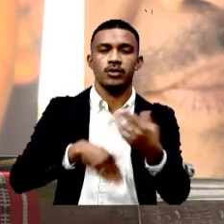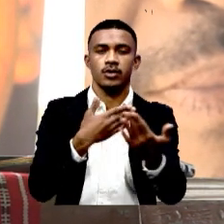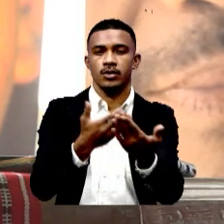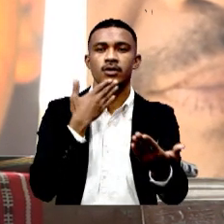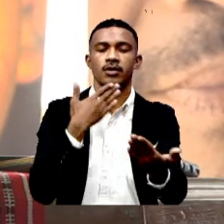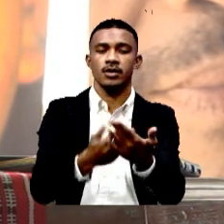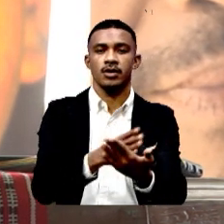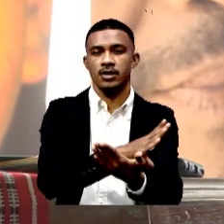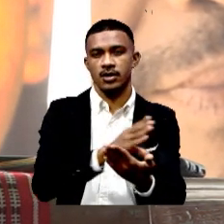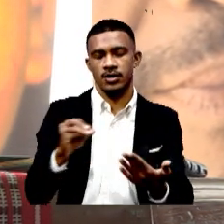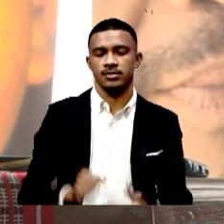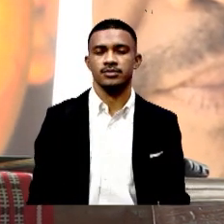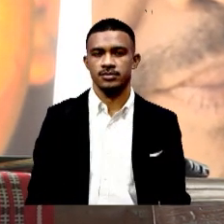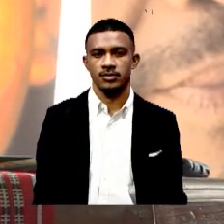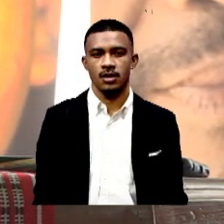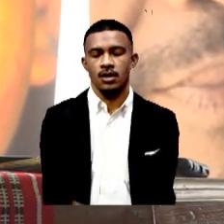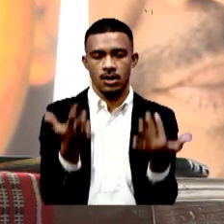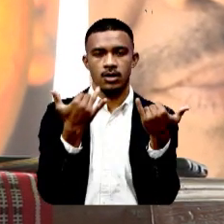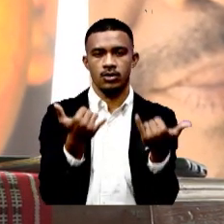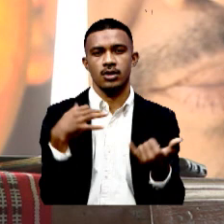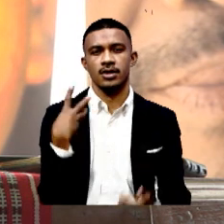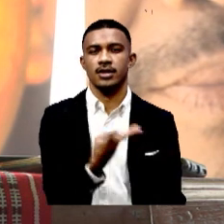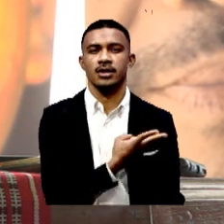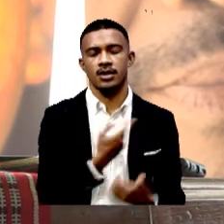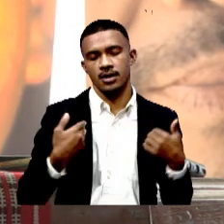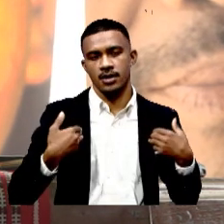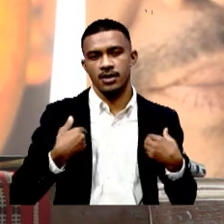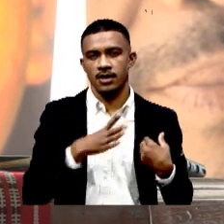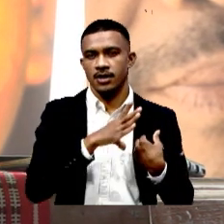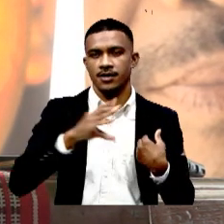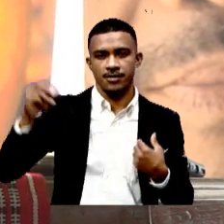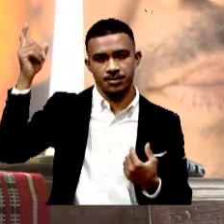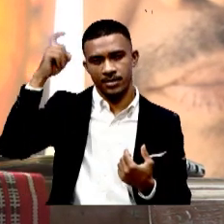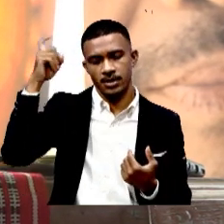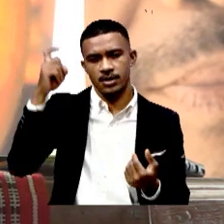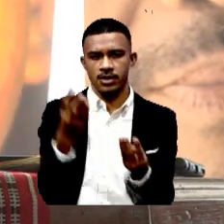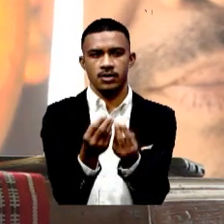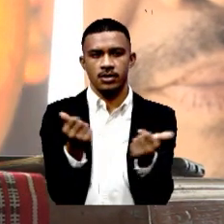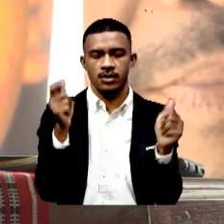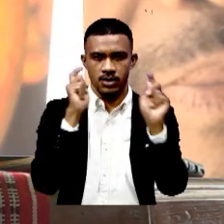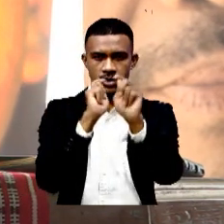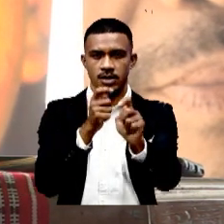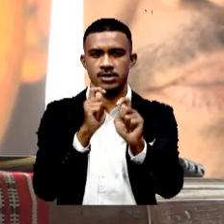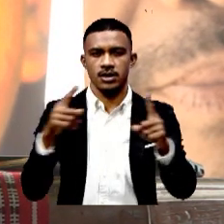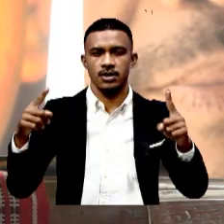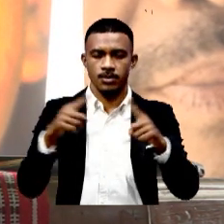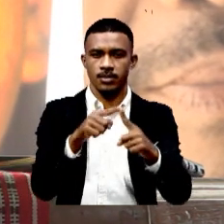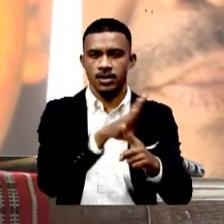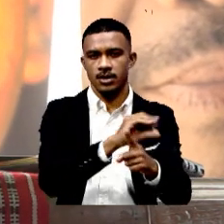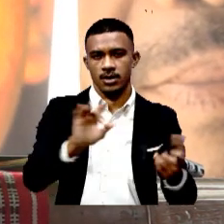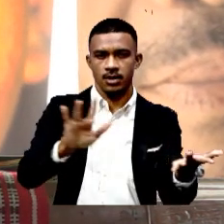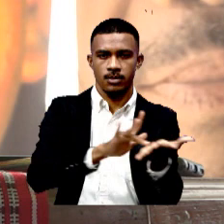Line, Second Line. Dadaw ita iha kapasidade na tong ato halot teste ba iha resistensya ay morugi